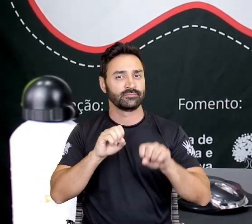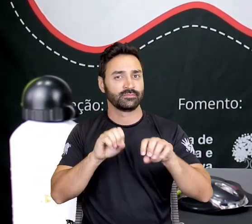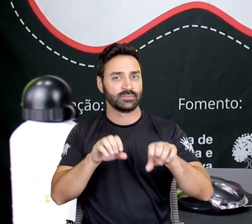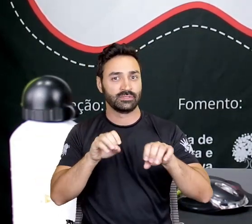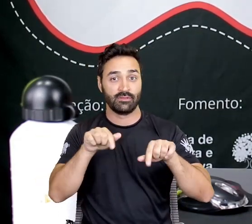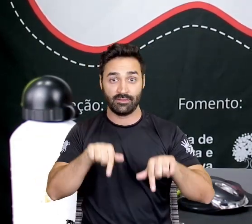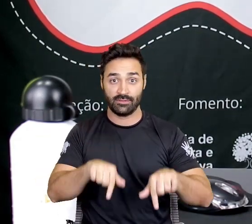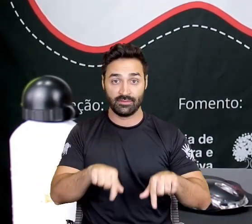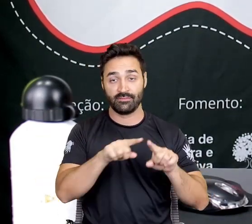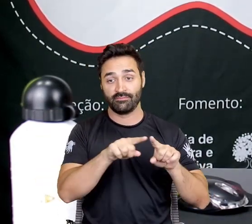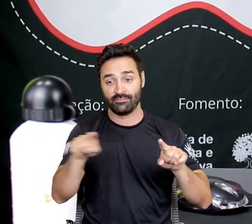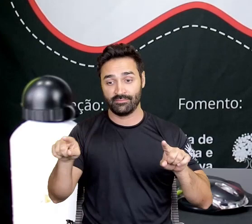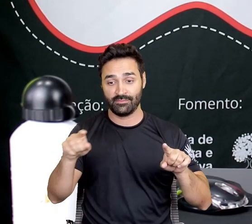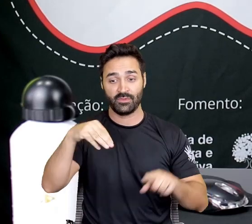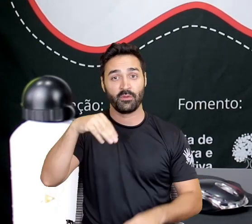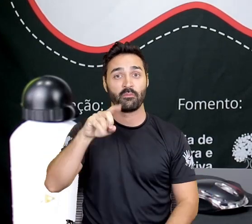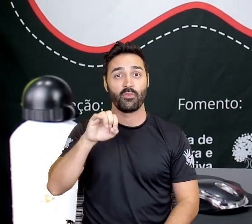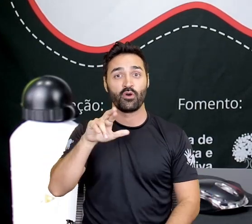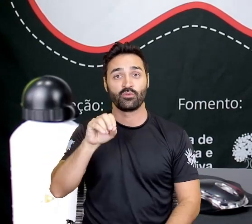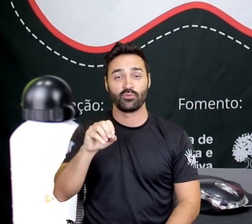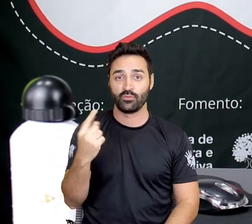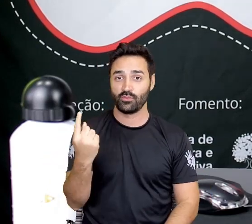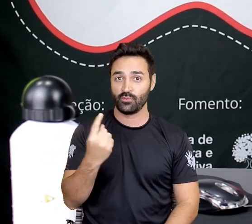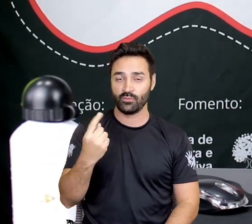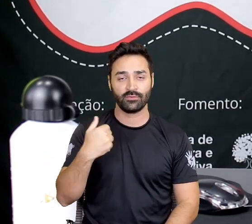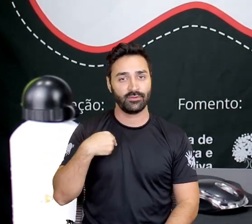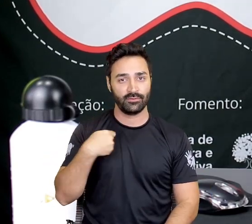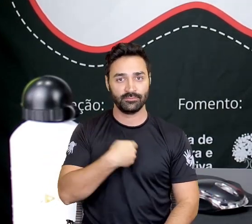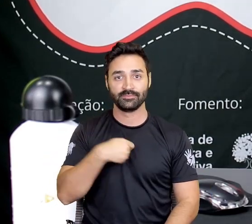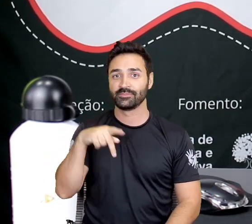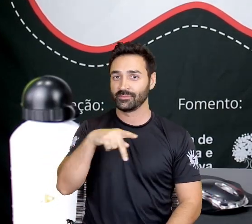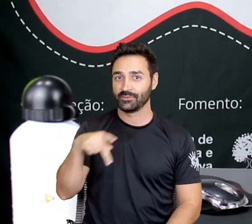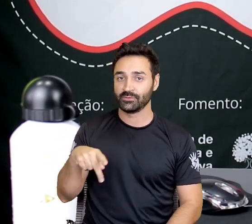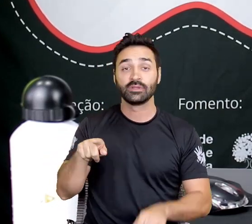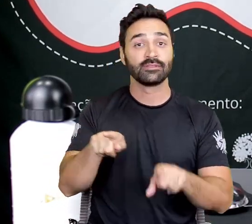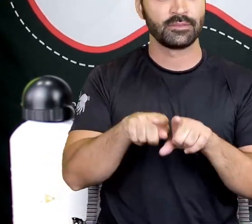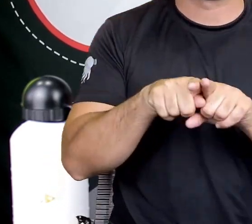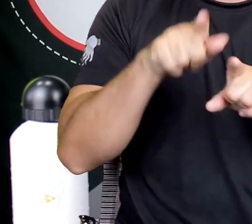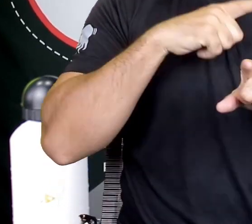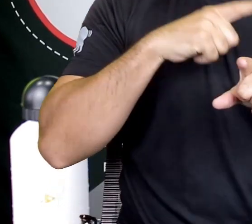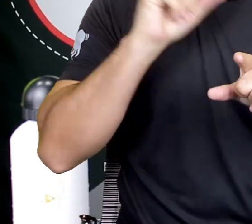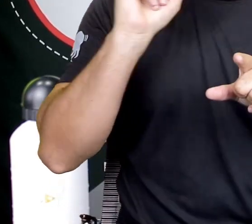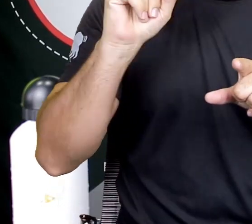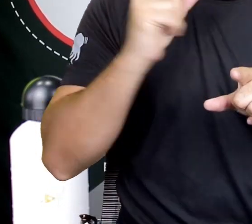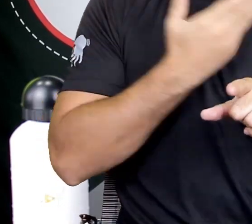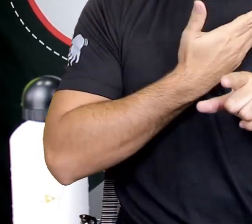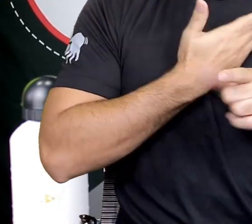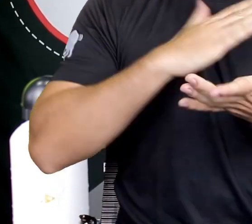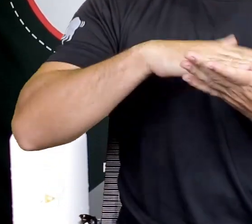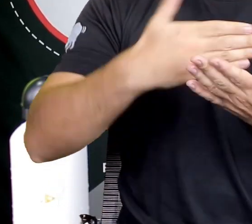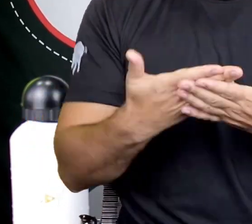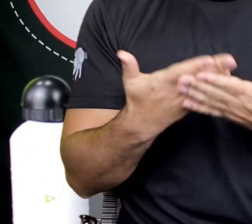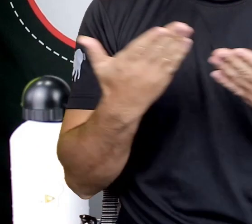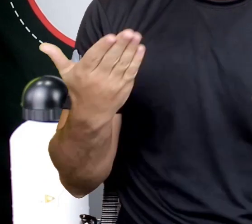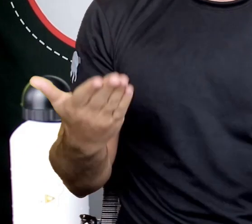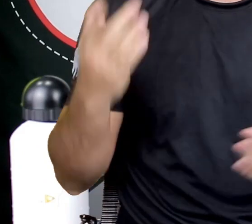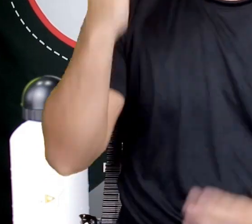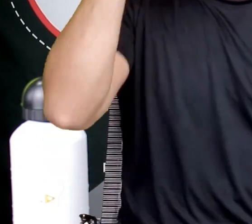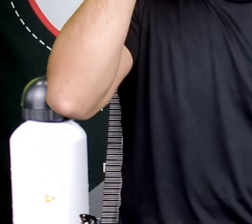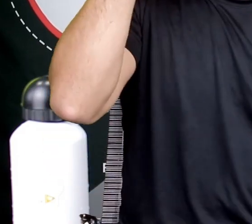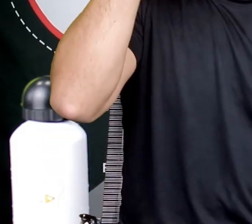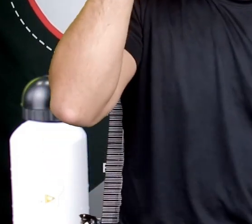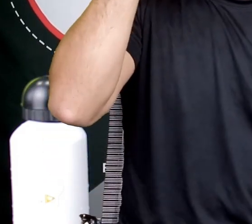módulo 1, eu sou a professora e nós temos a presença do nosso querido colega Daniel, que vai ser o